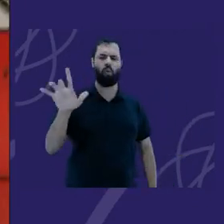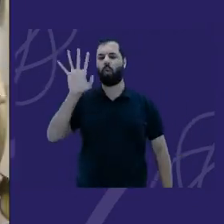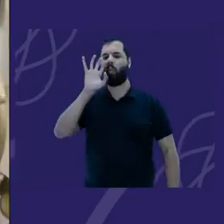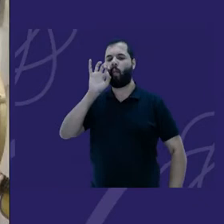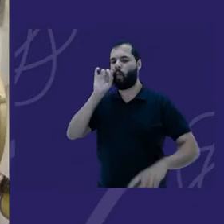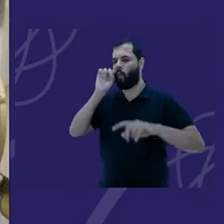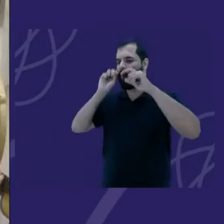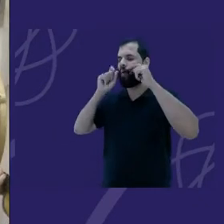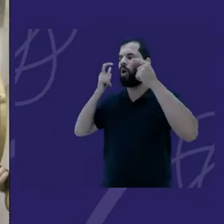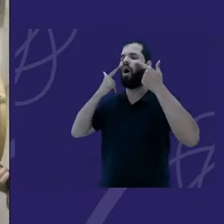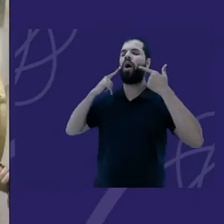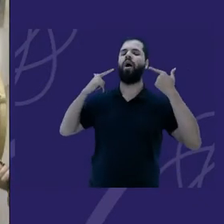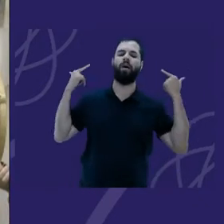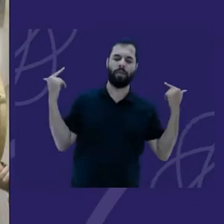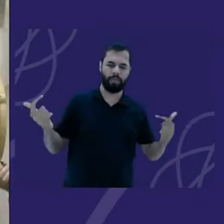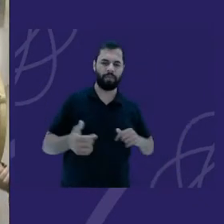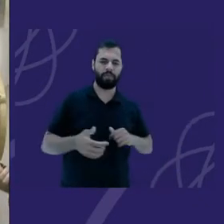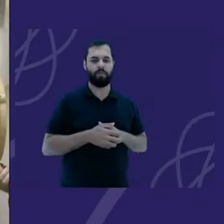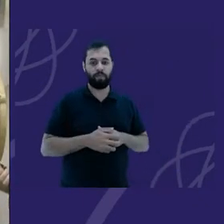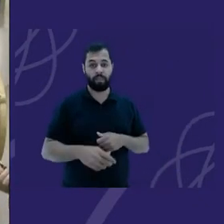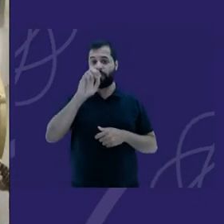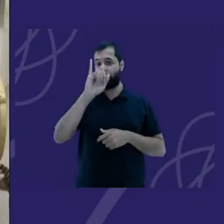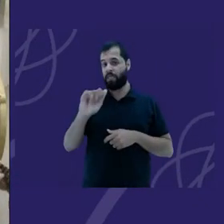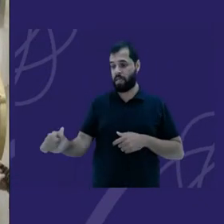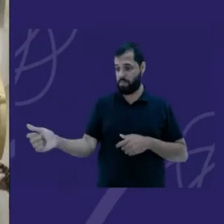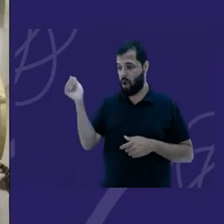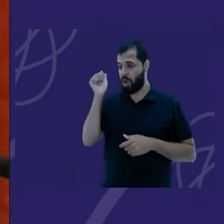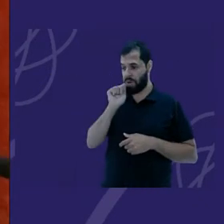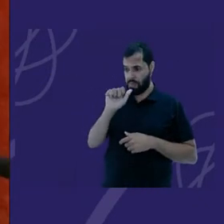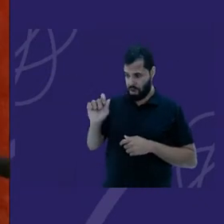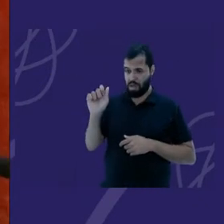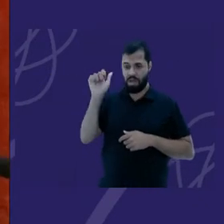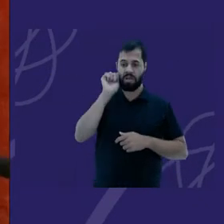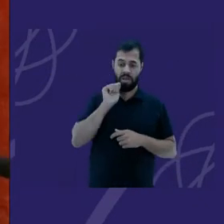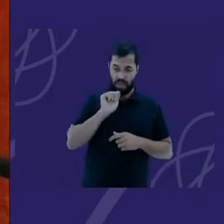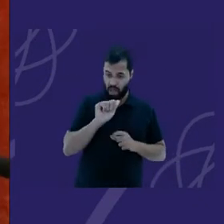não, não chora. Quando a mulher vai embora,